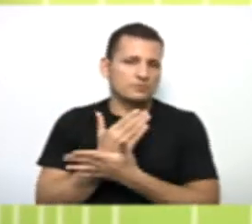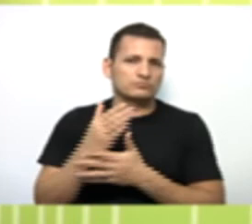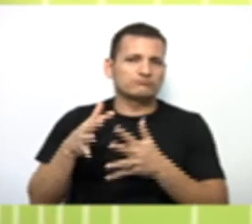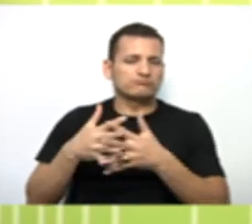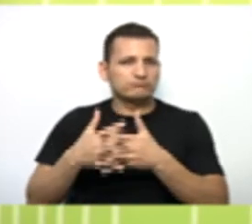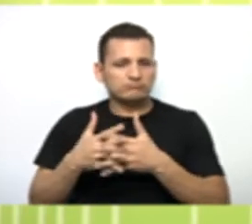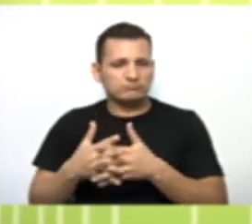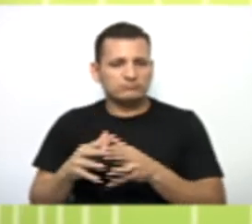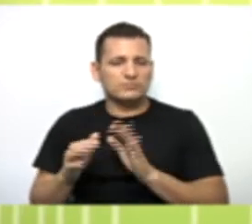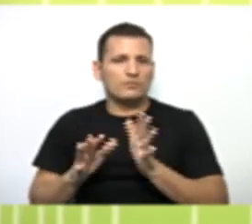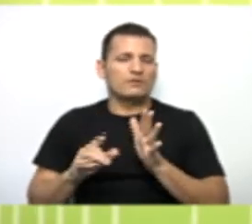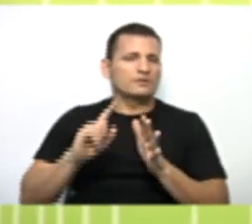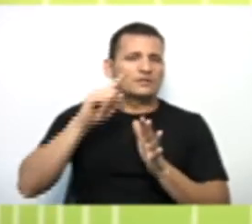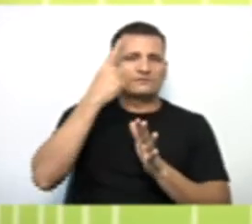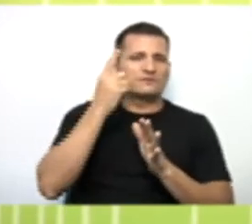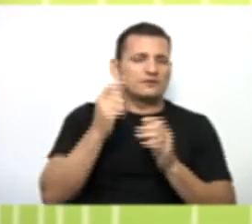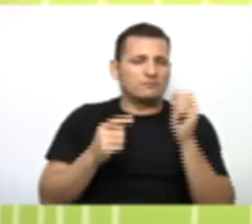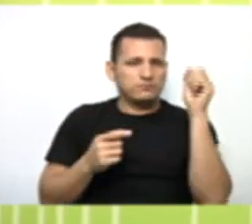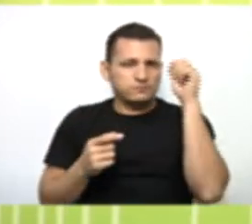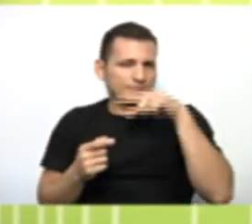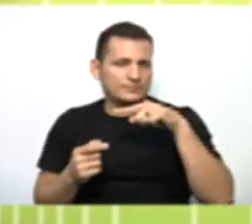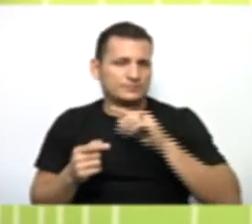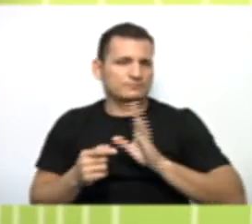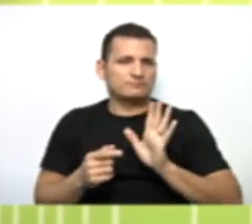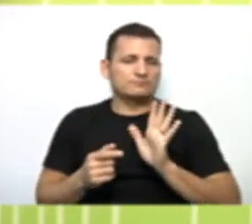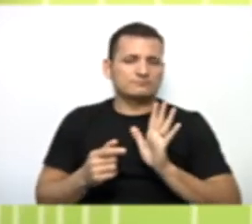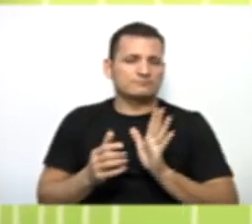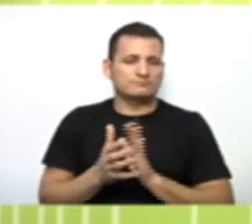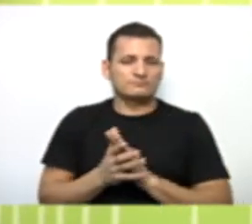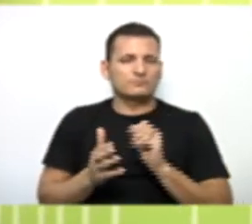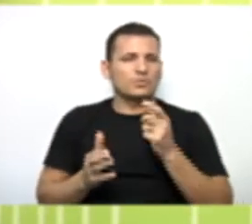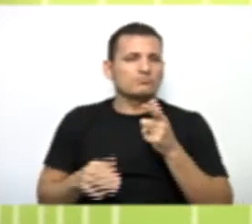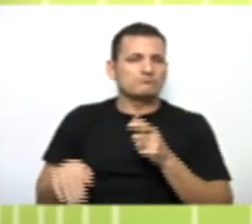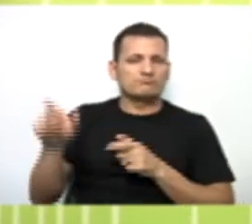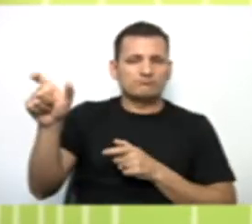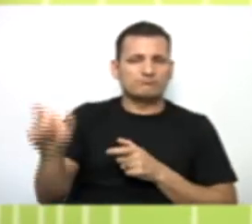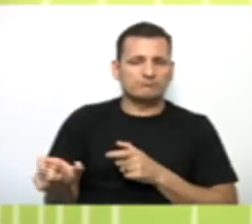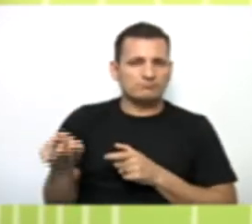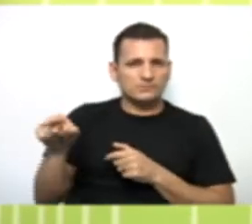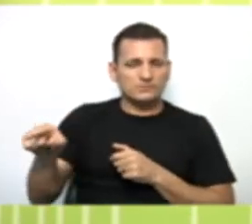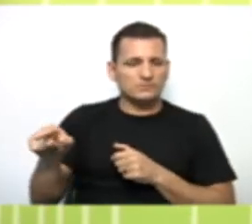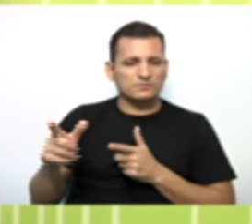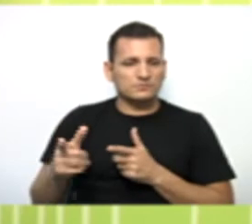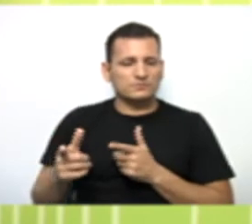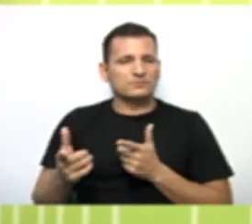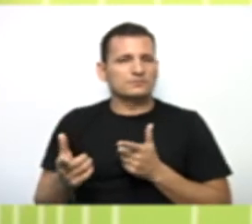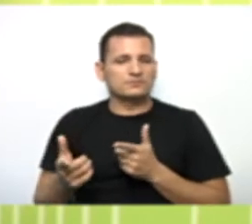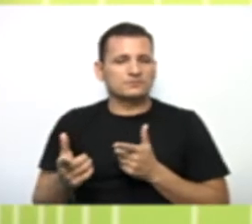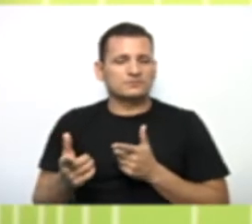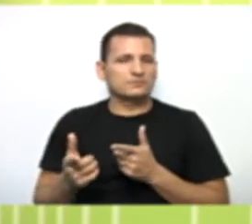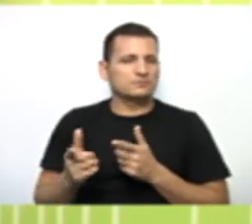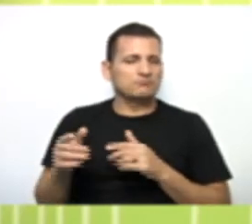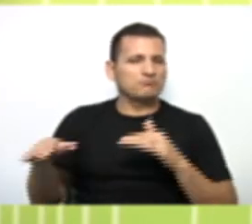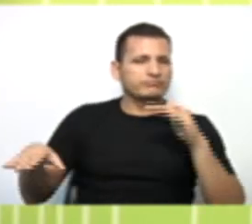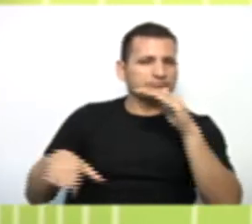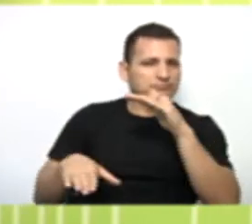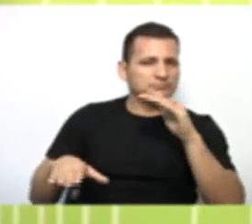não é? Não uma criatividade para ofender, uma criatividade assim para deixar a outra pessoa em situação menor